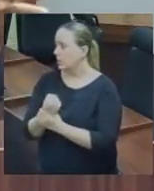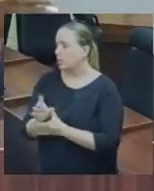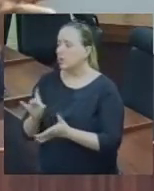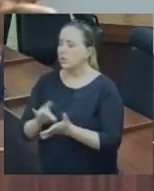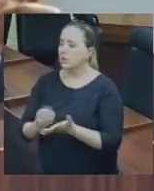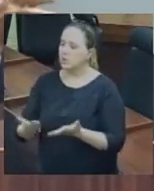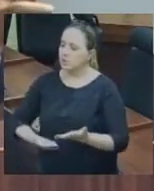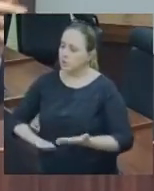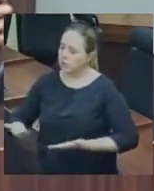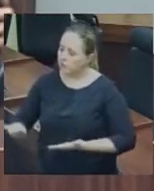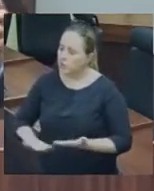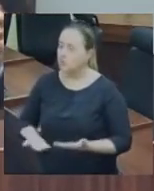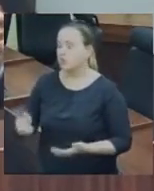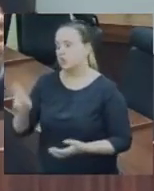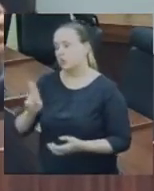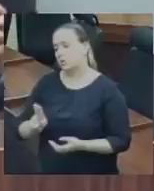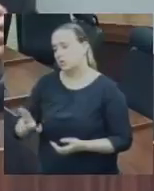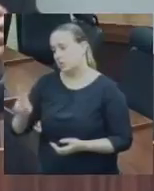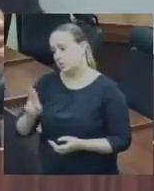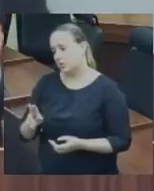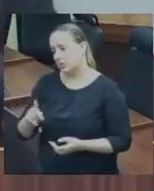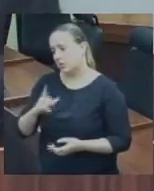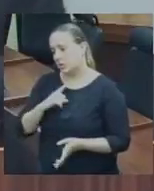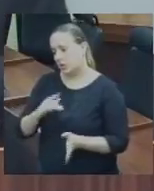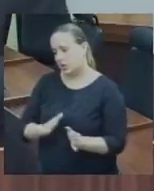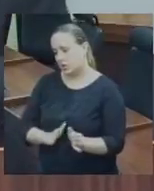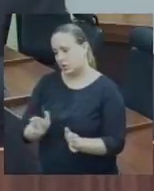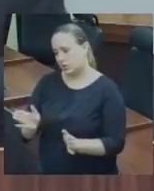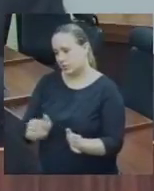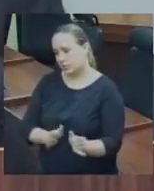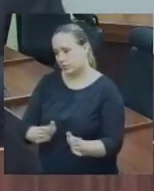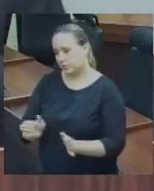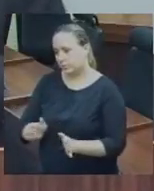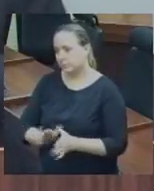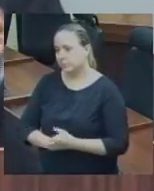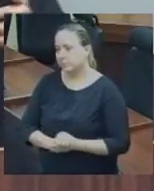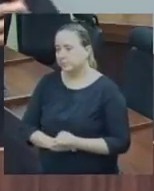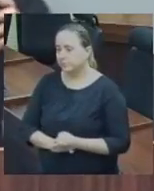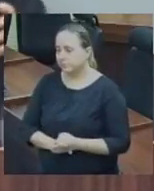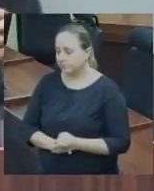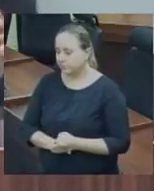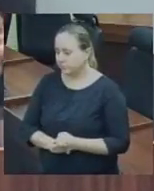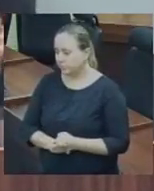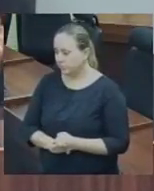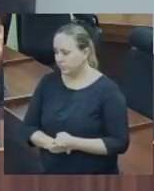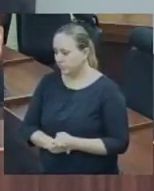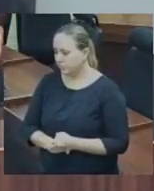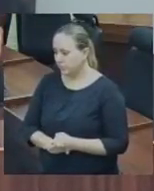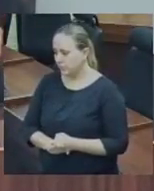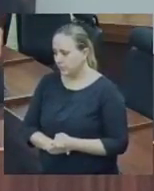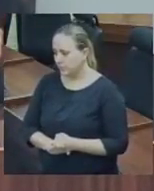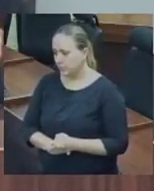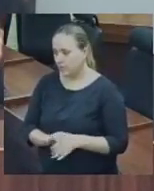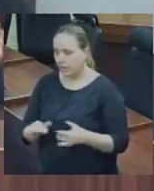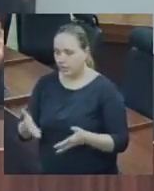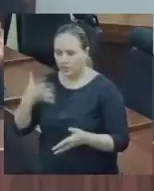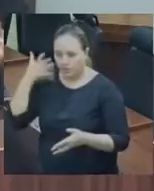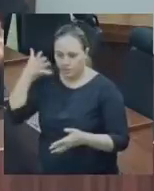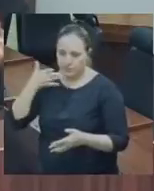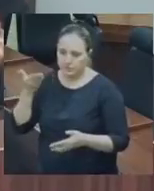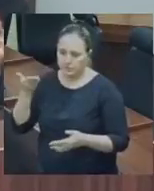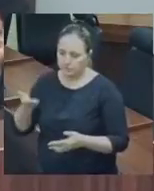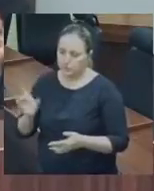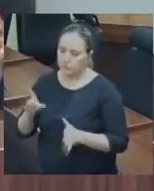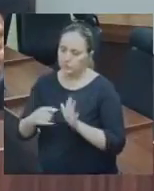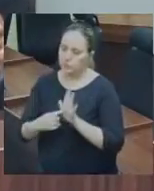serviços das utilidades com acessibilidade não é isso é basicamente era isso é só colocar